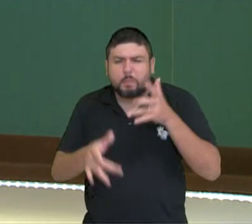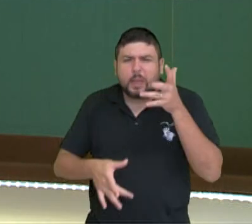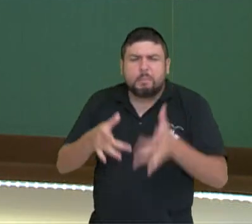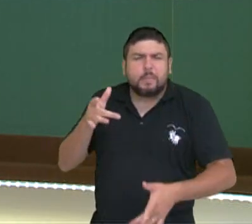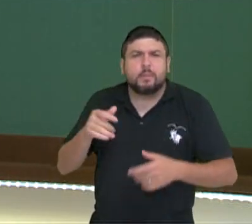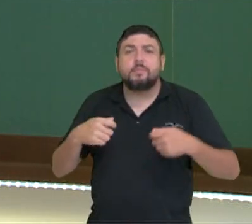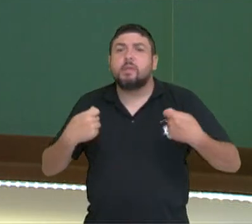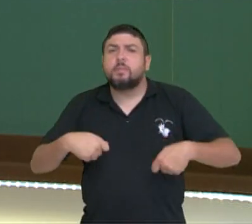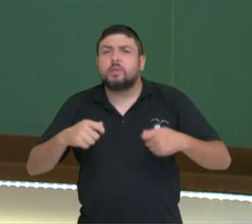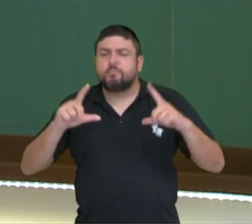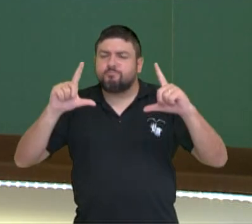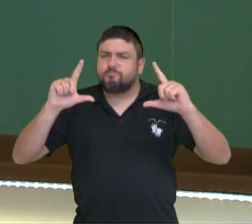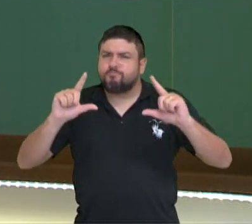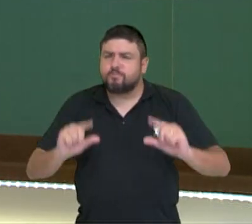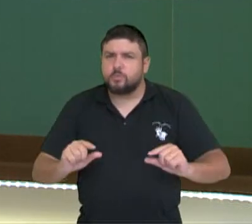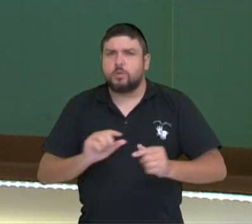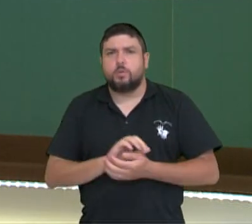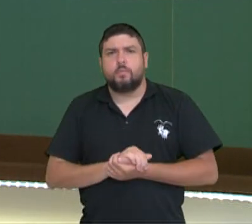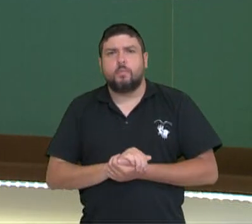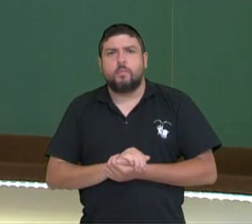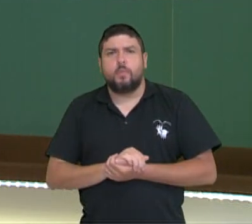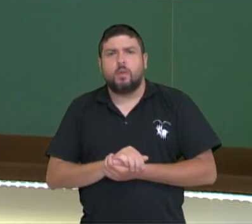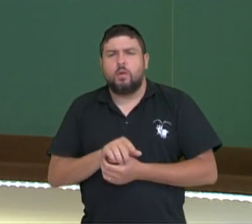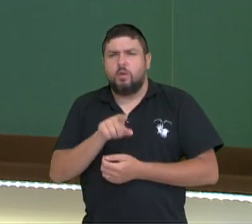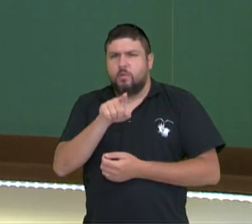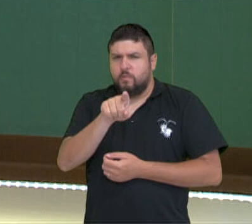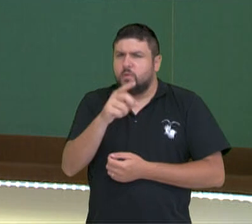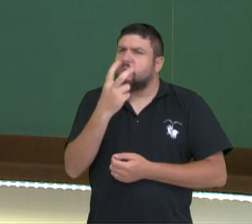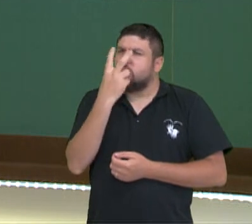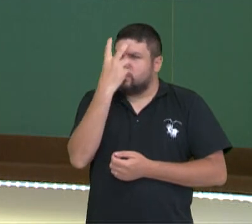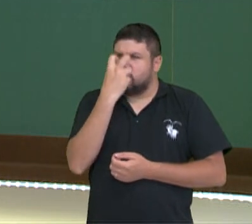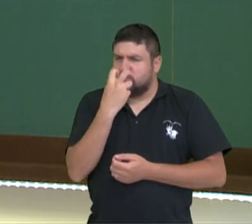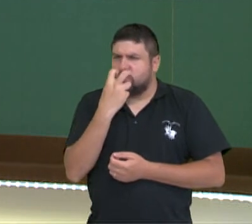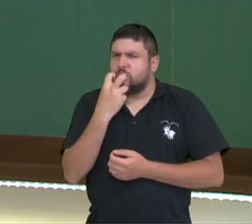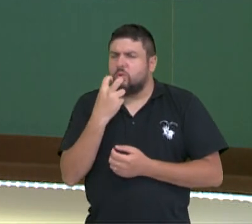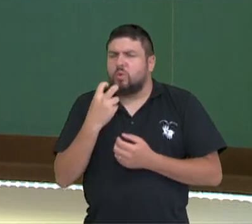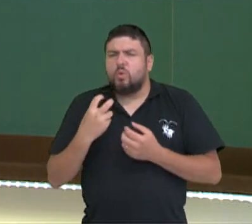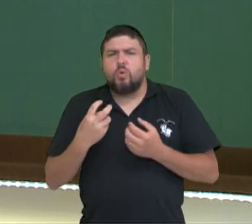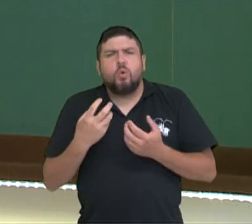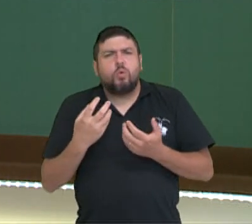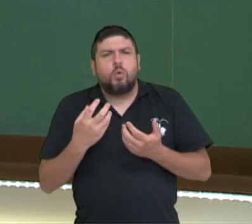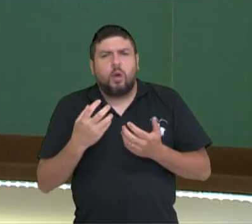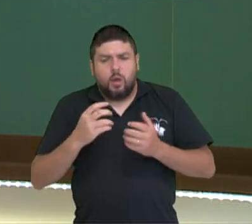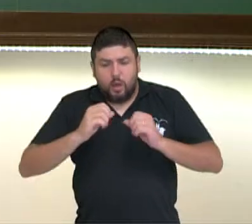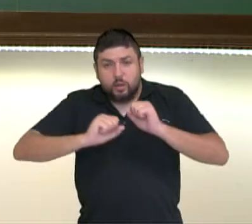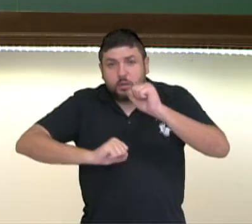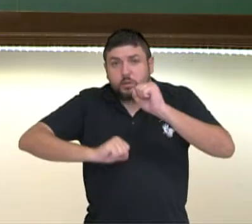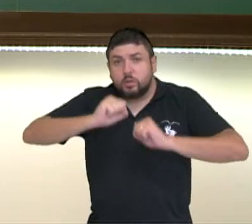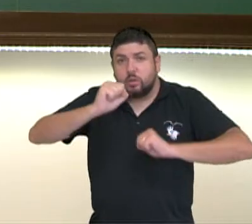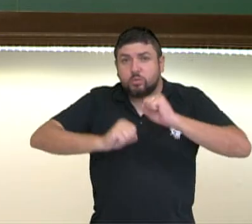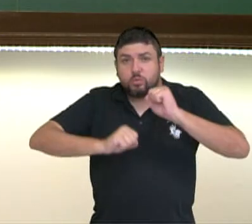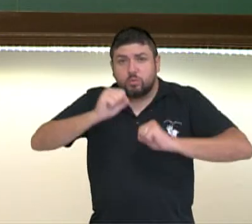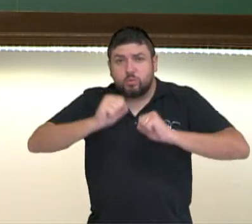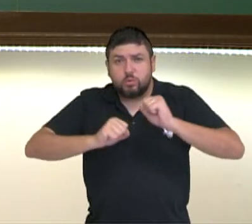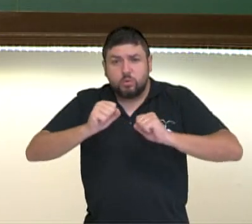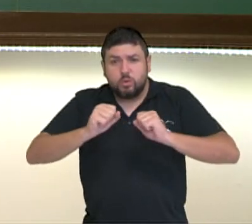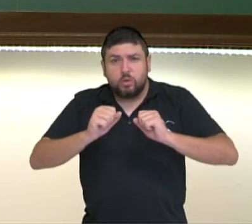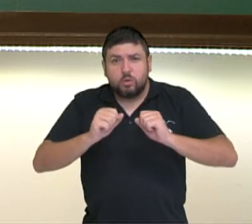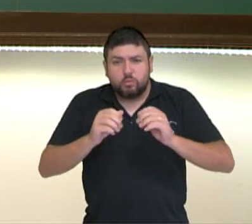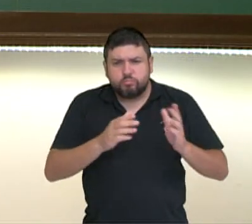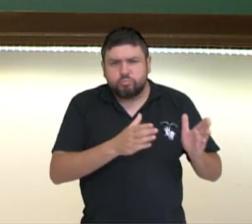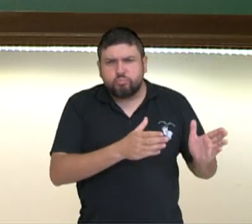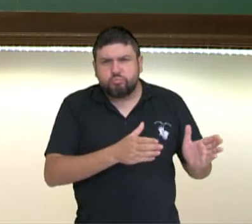meio ambiente. Você já observou como o processo de industrialização ele impactou